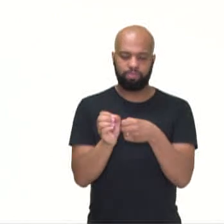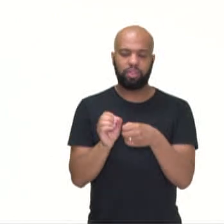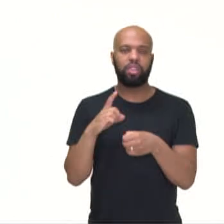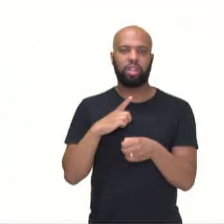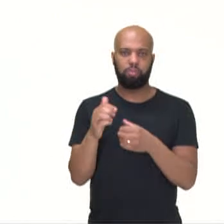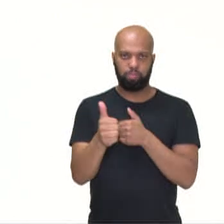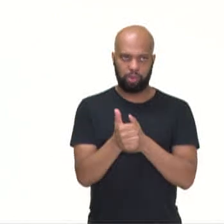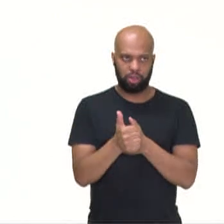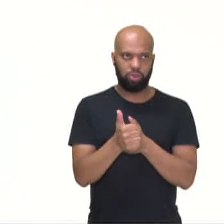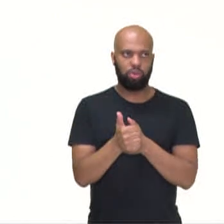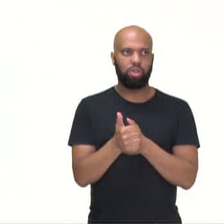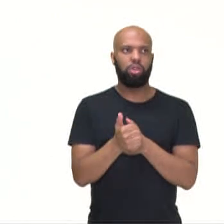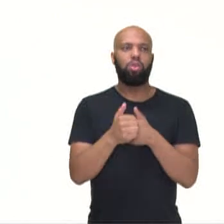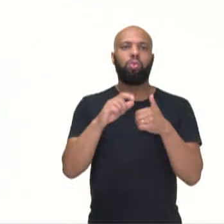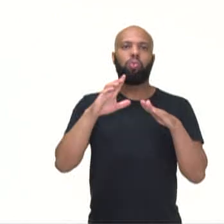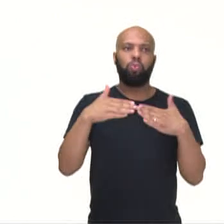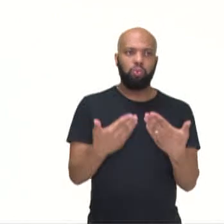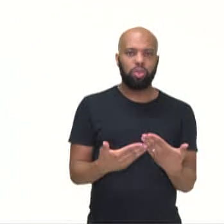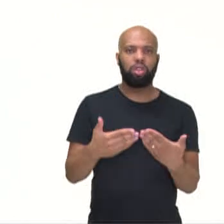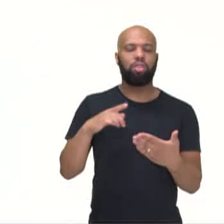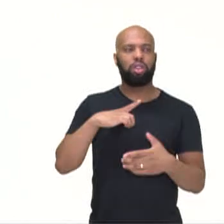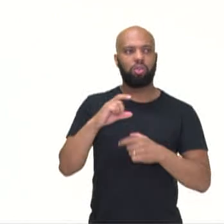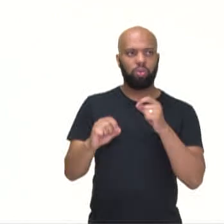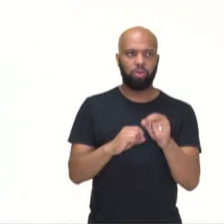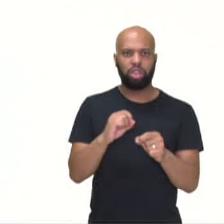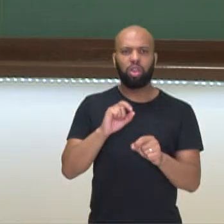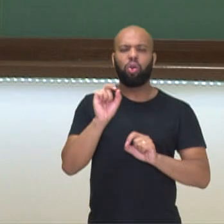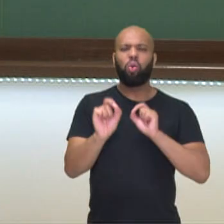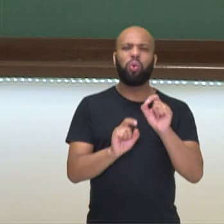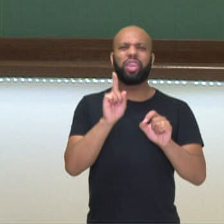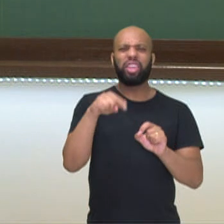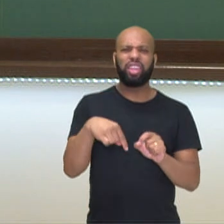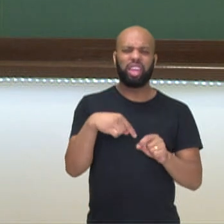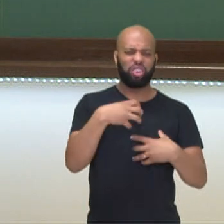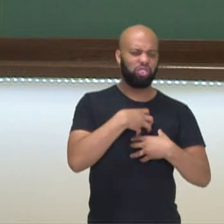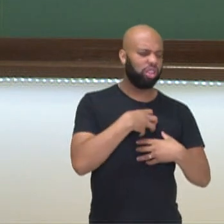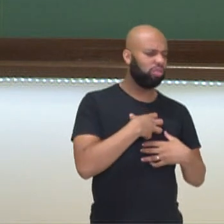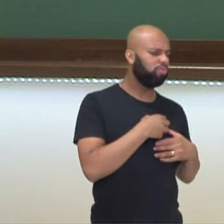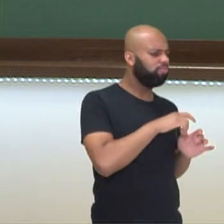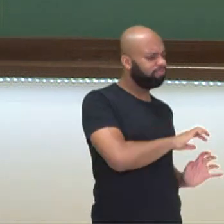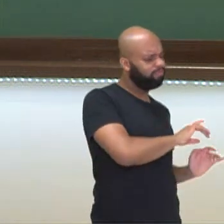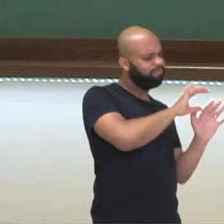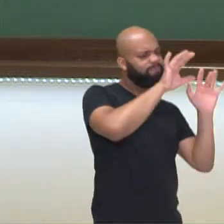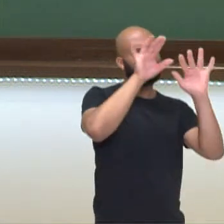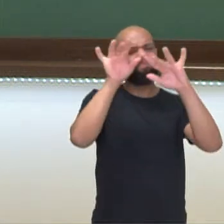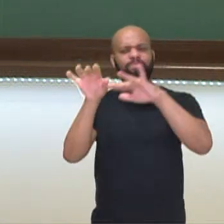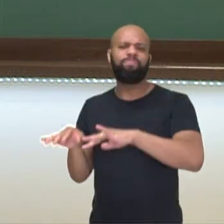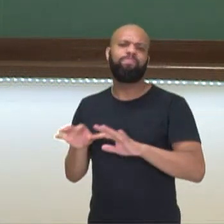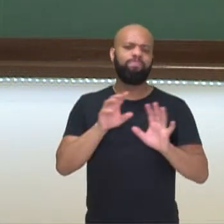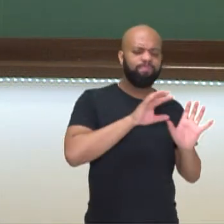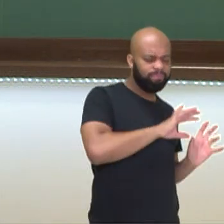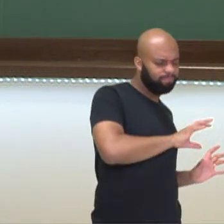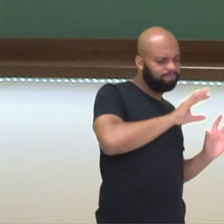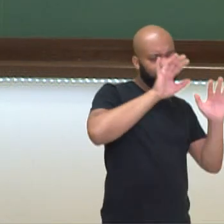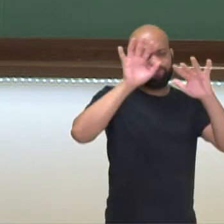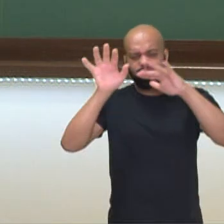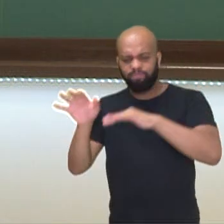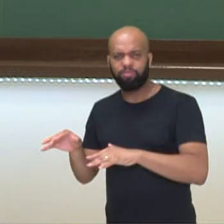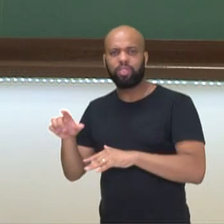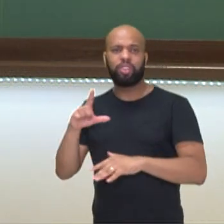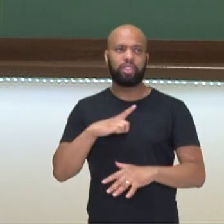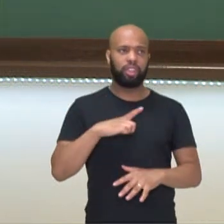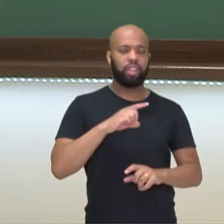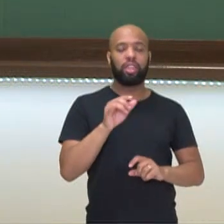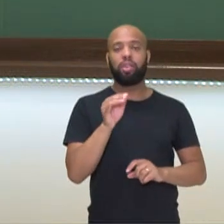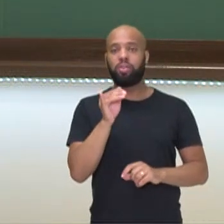são caracterizadas por esses fluxos emigratórios. O que são esses fluxos emigratórios? Quantidade de pessoas que saem dessas suas regiões,